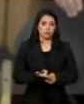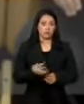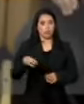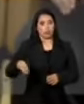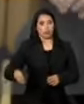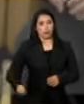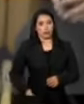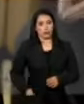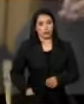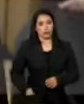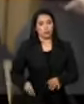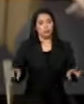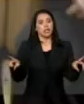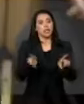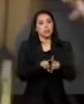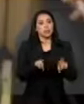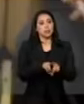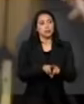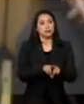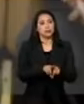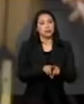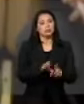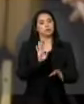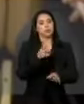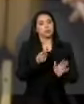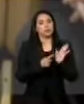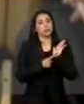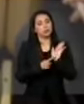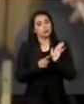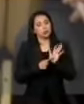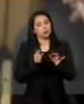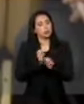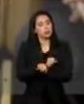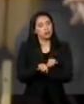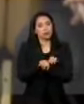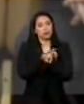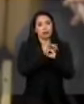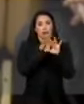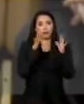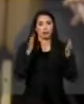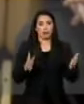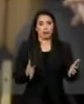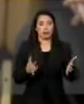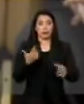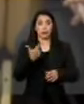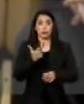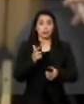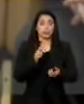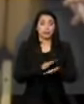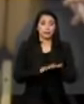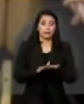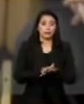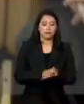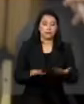culpabilidade. E também Vossa Excelência já apontou de maneira muito clara que não há que se fazer